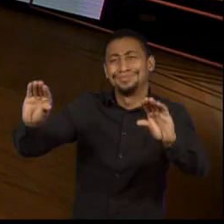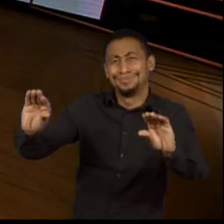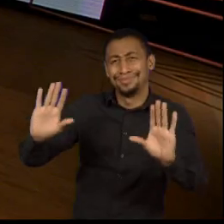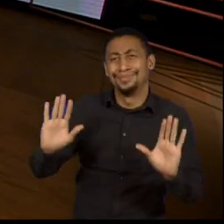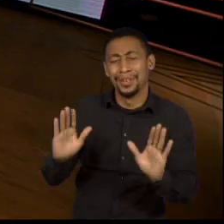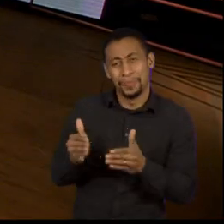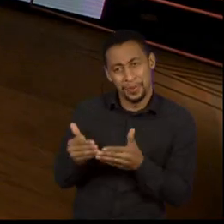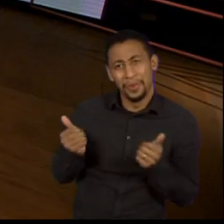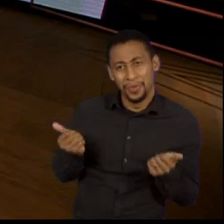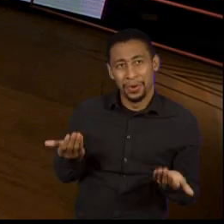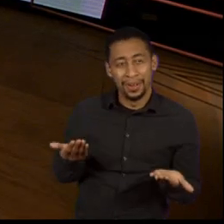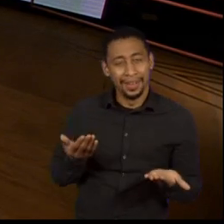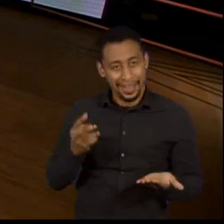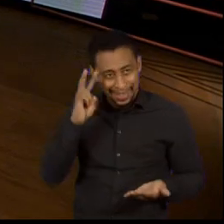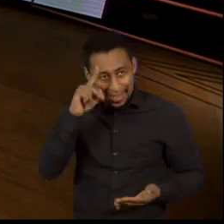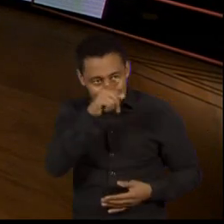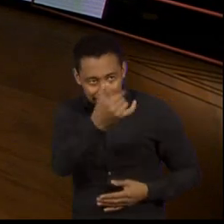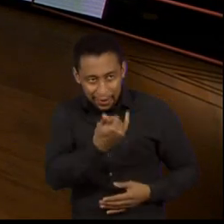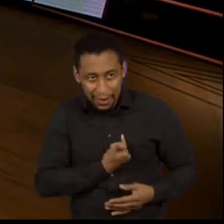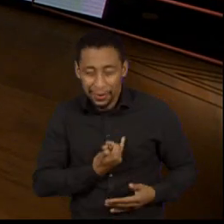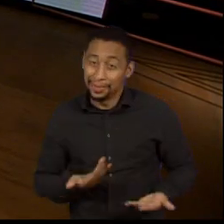A Beth contando os bastidores.